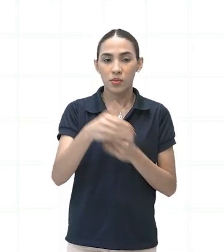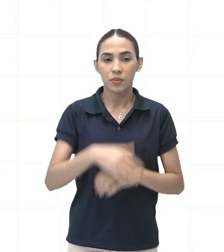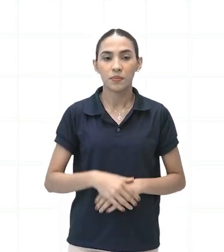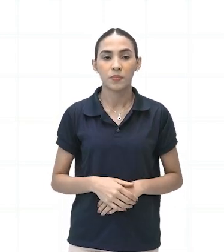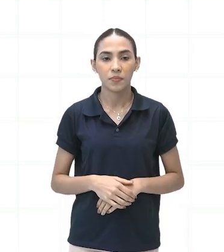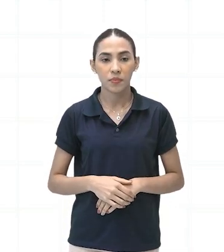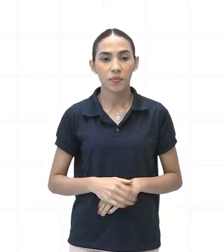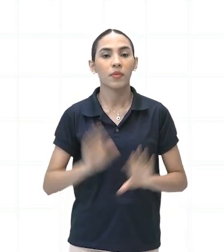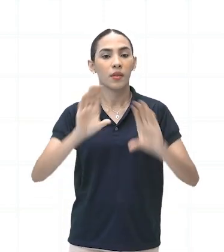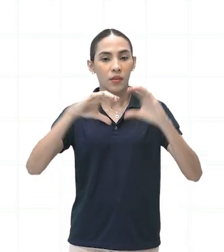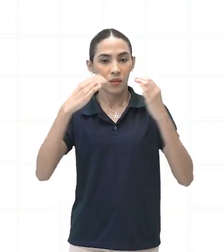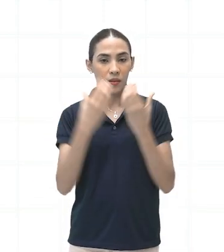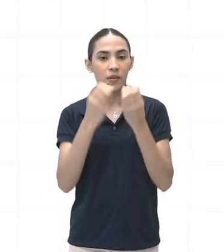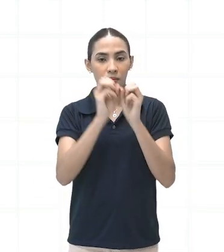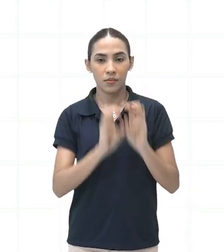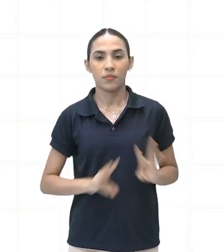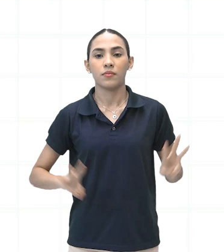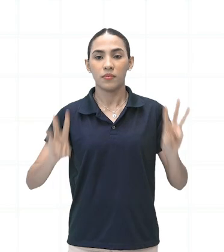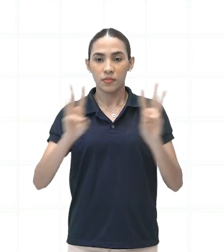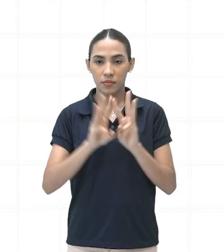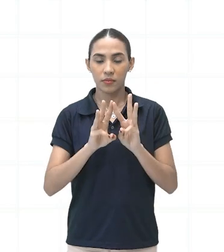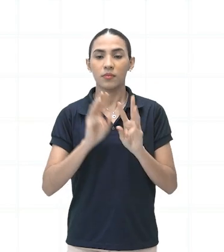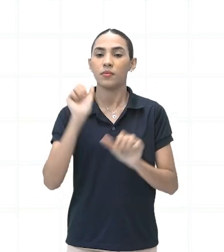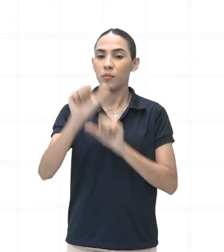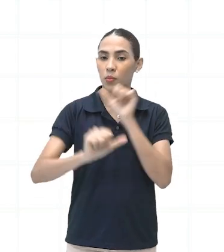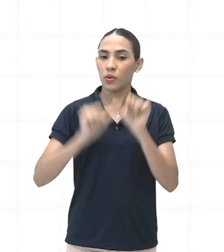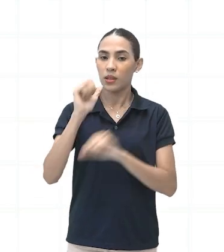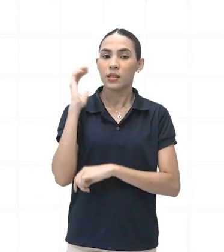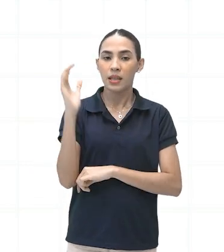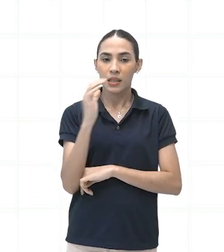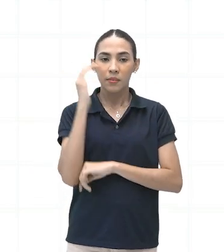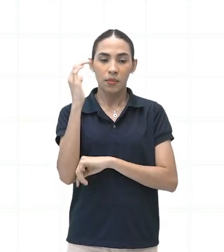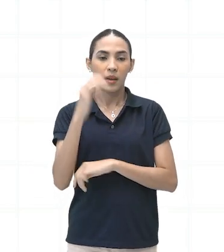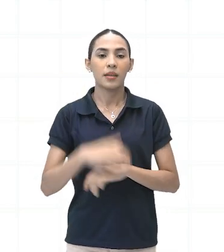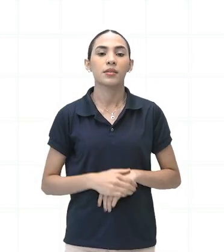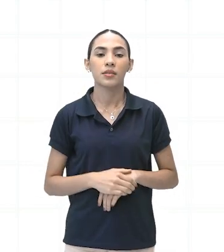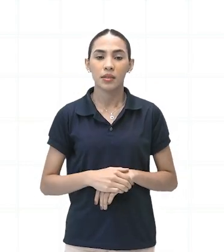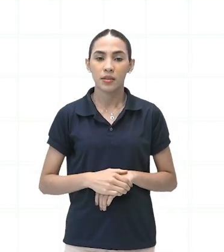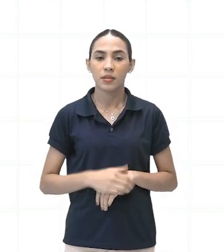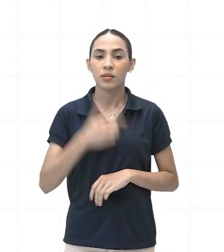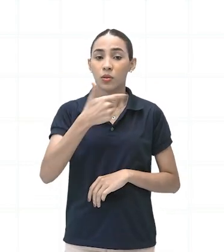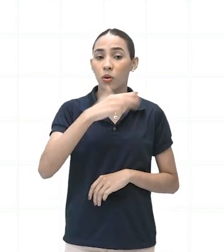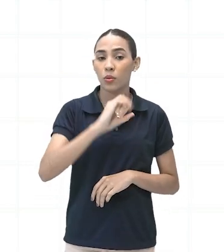certo? A Conferência das Nações Unidas sobre Mudanças